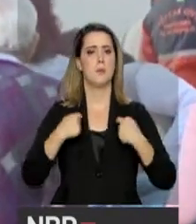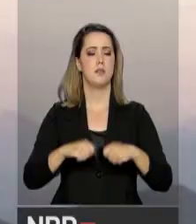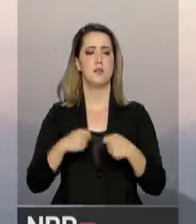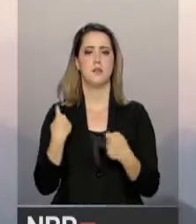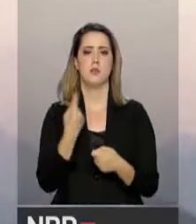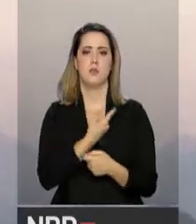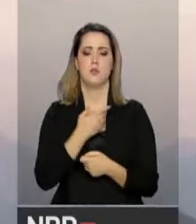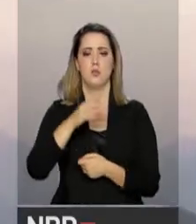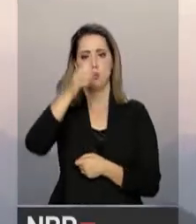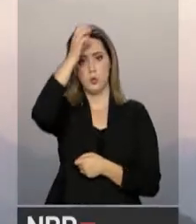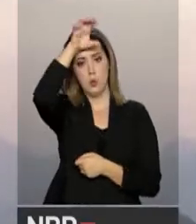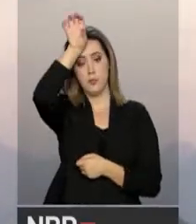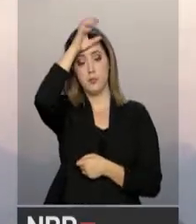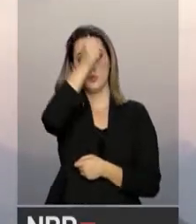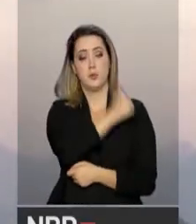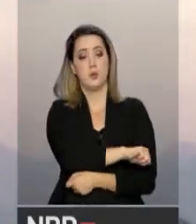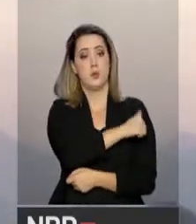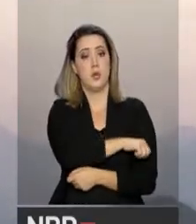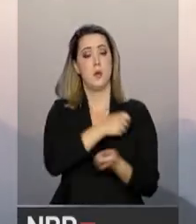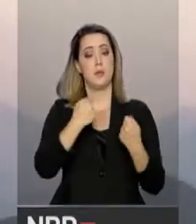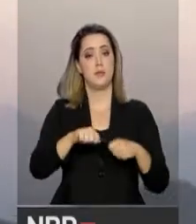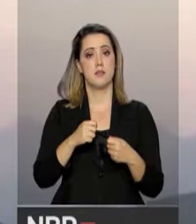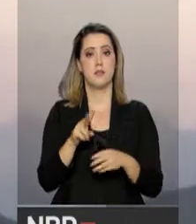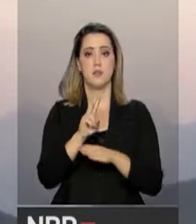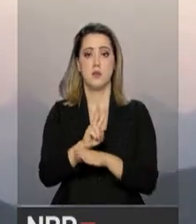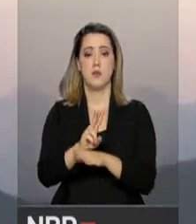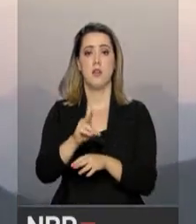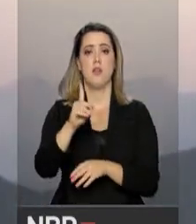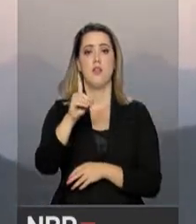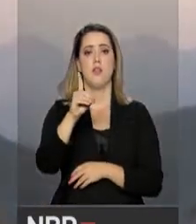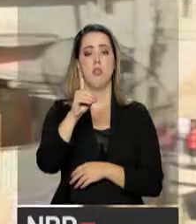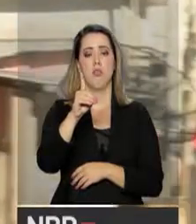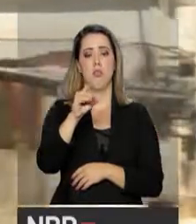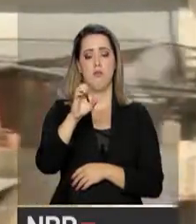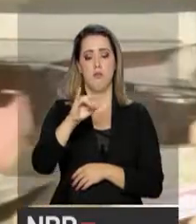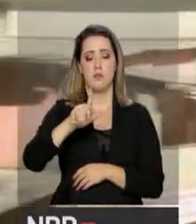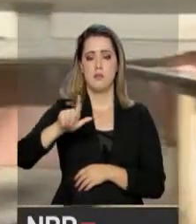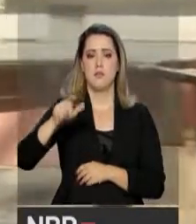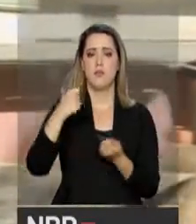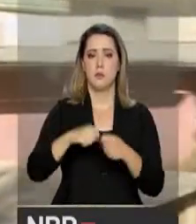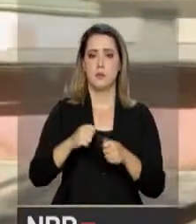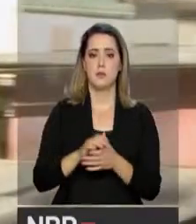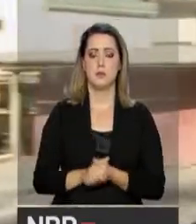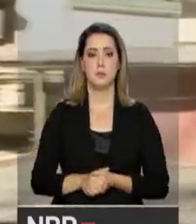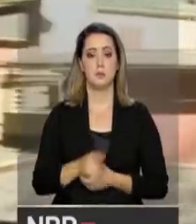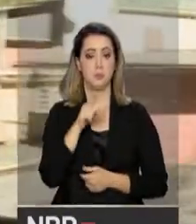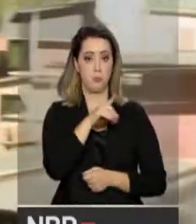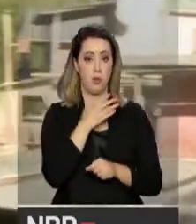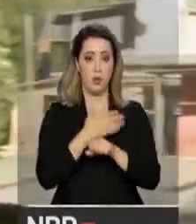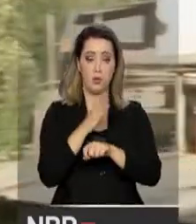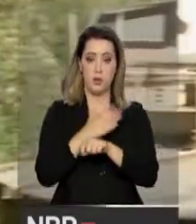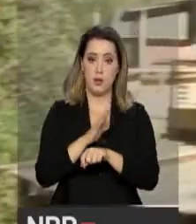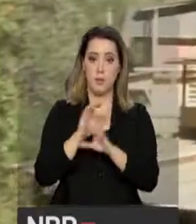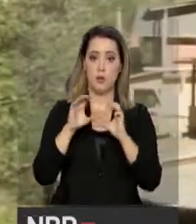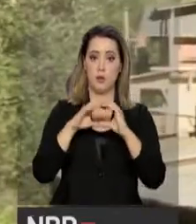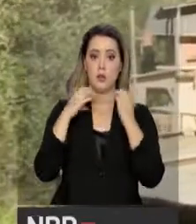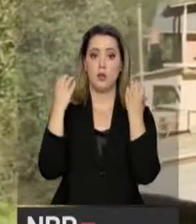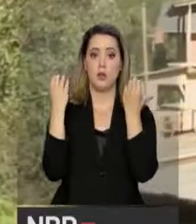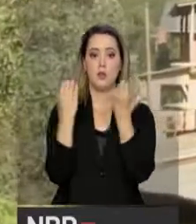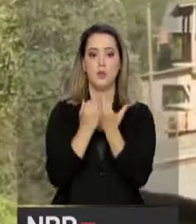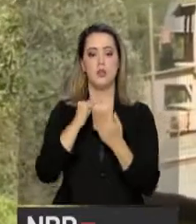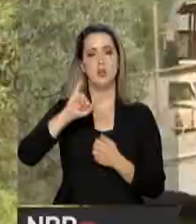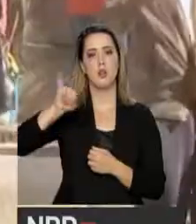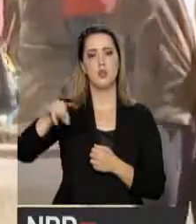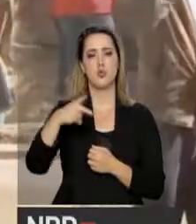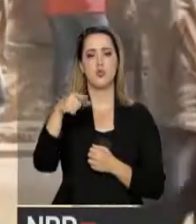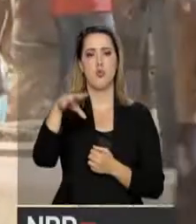é o Corpo de Bombeiros do Estado do Rio de Janeiro e o sistema de defesa civil solicita. Durante a simulação realizada na comunidade de João Xavier,